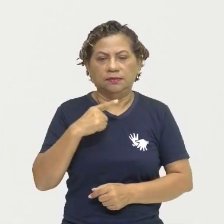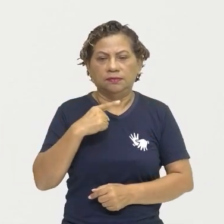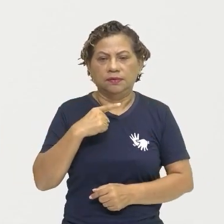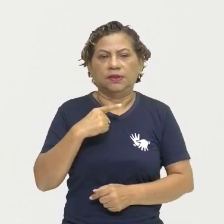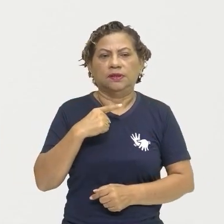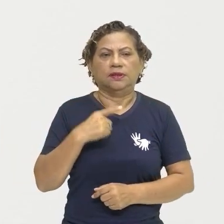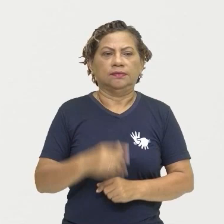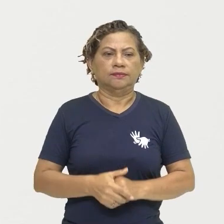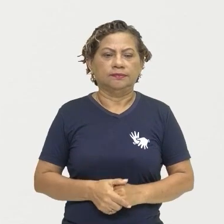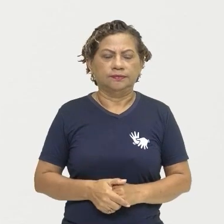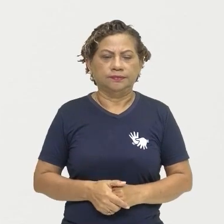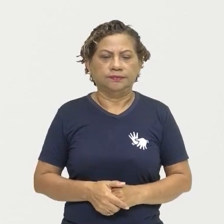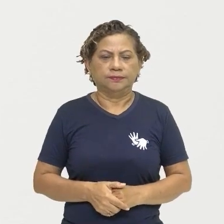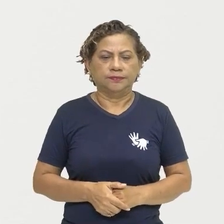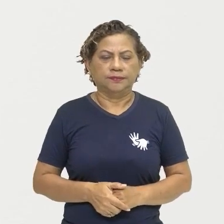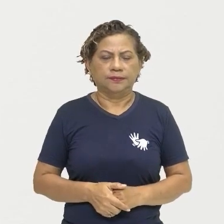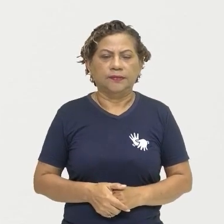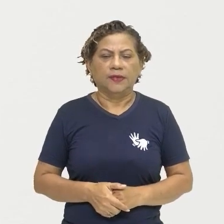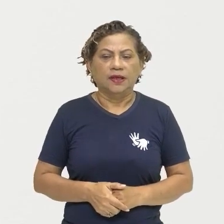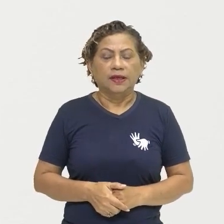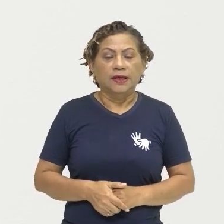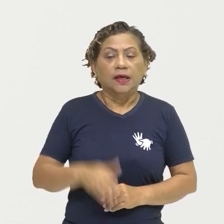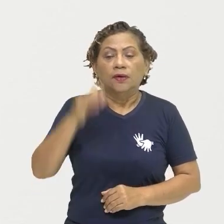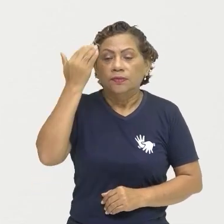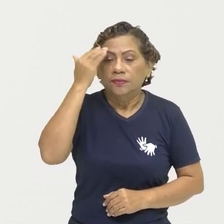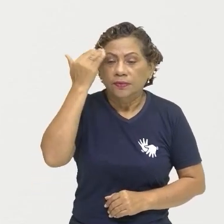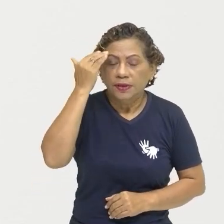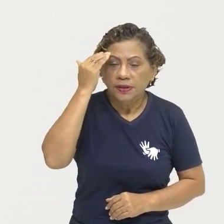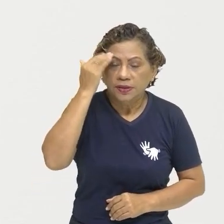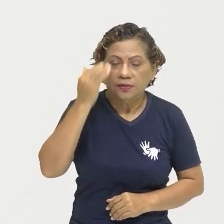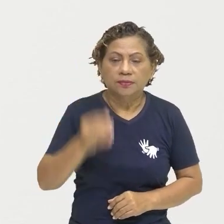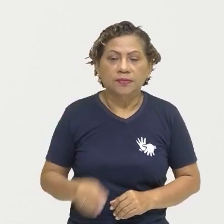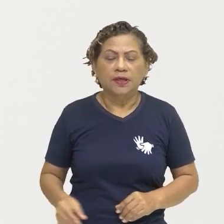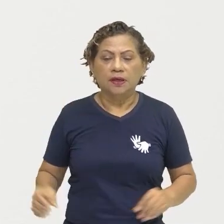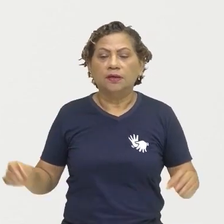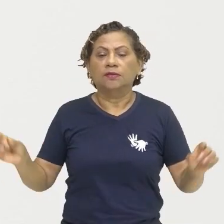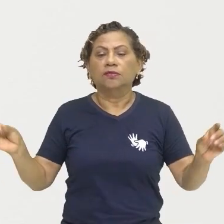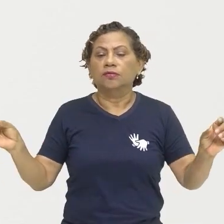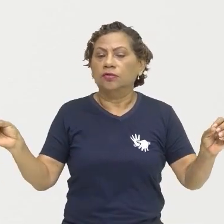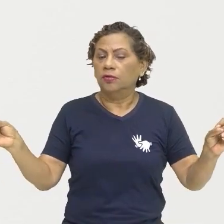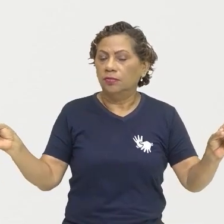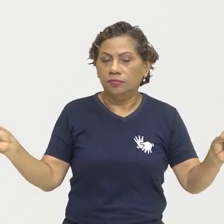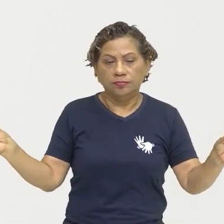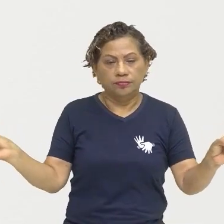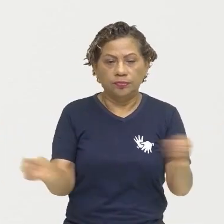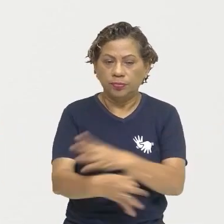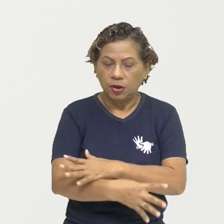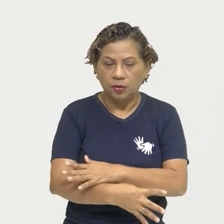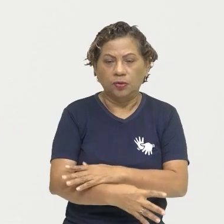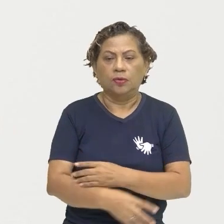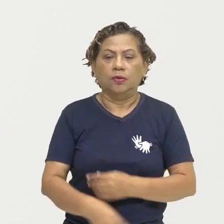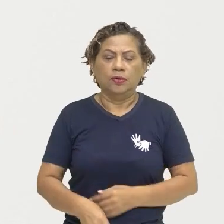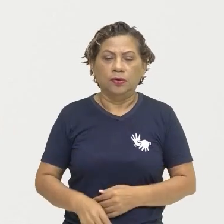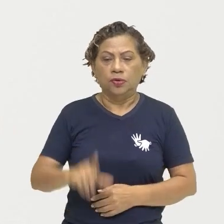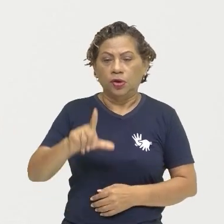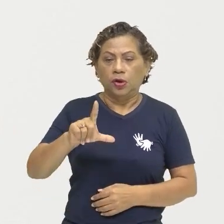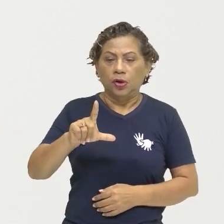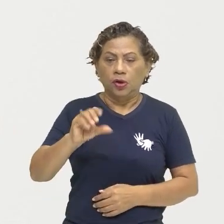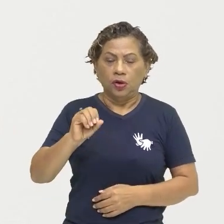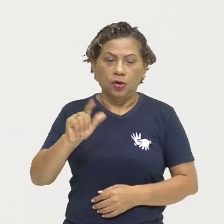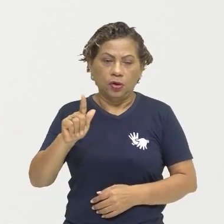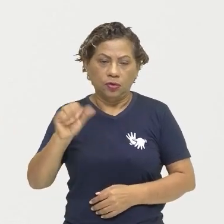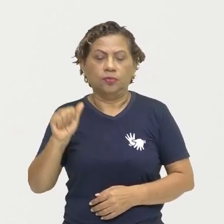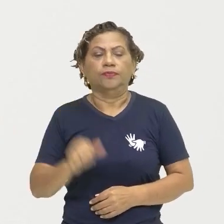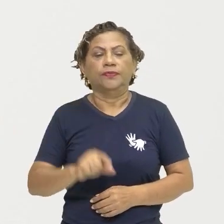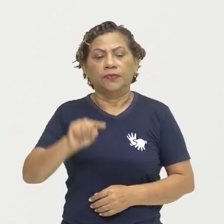conclusivas. Quais são elas? As que trazem a ideia de finalizar algo, de concluir. Logo, pois, lembrando que o pois pode ser